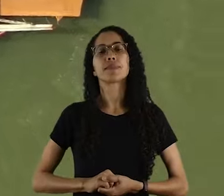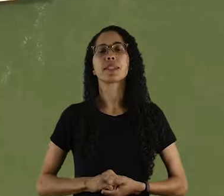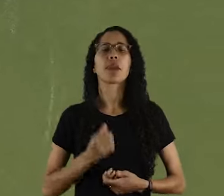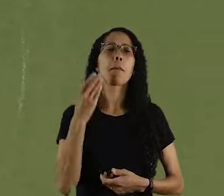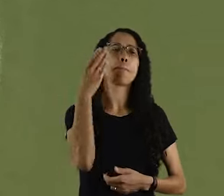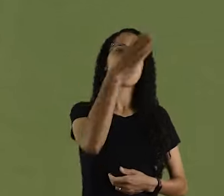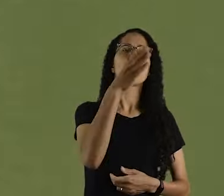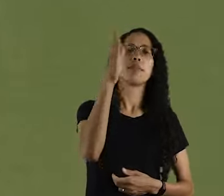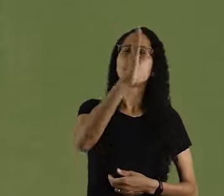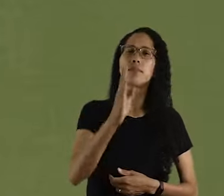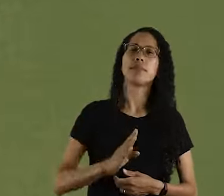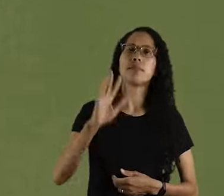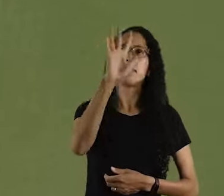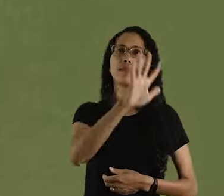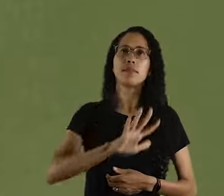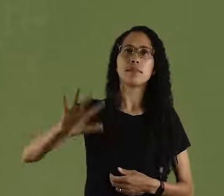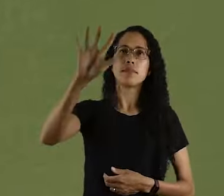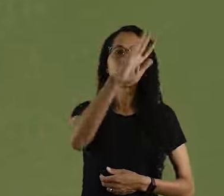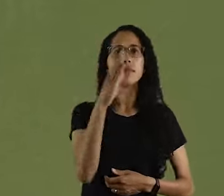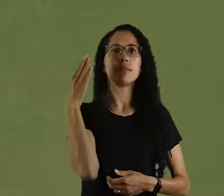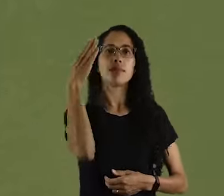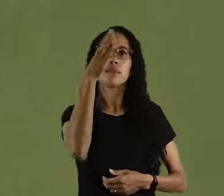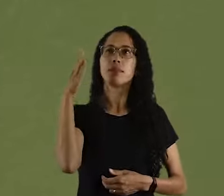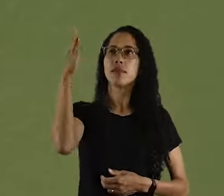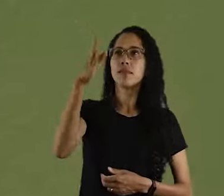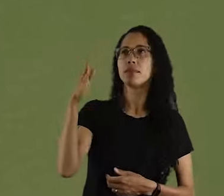Nessas andanças pelo país, o time do